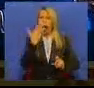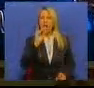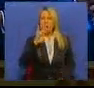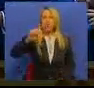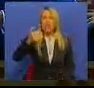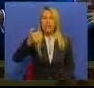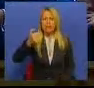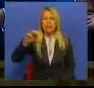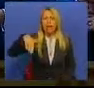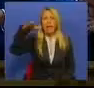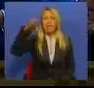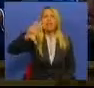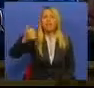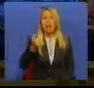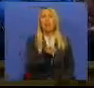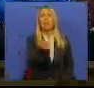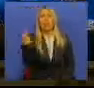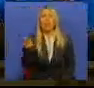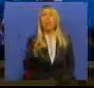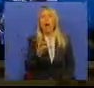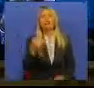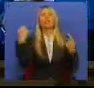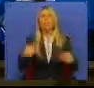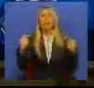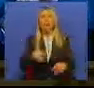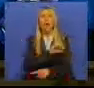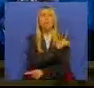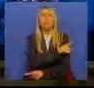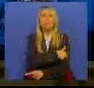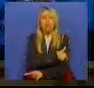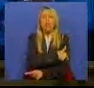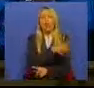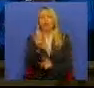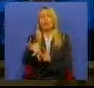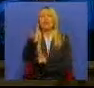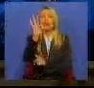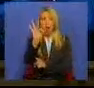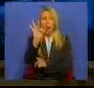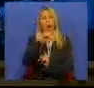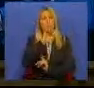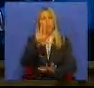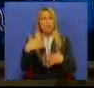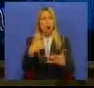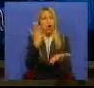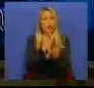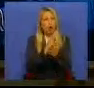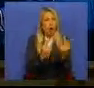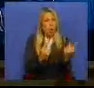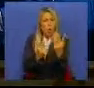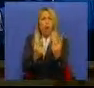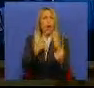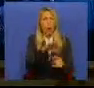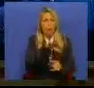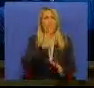anos têm, pelo menos, o poder de escolher mais do que um estabelecimento escolar